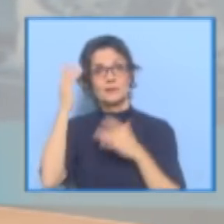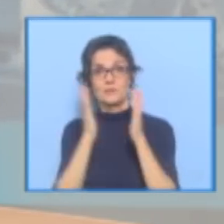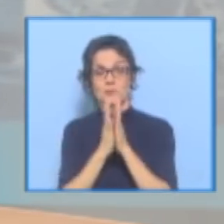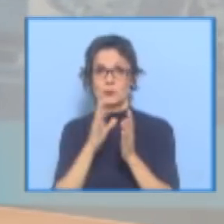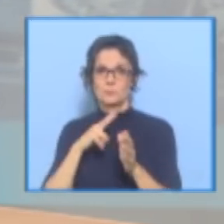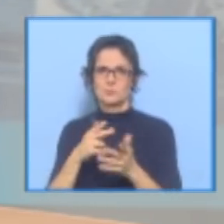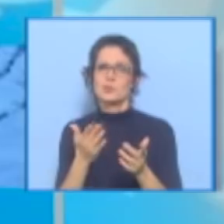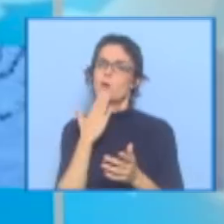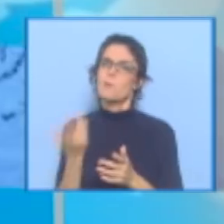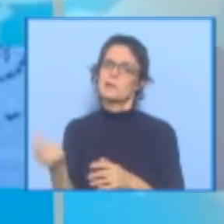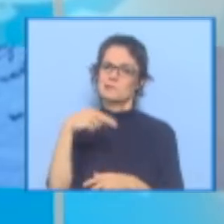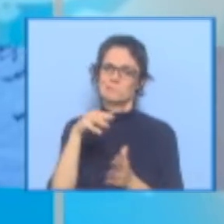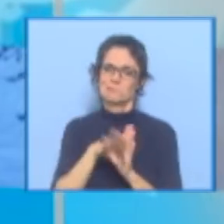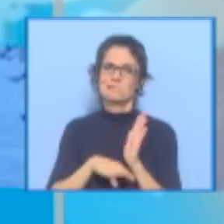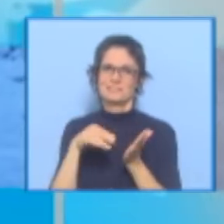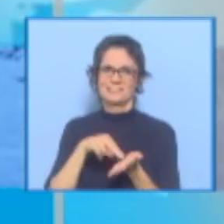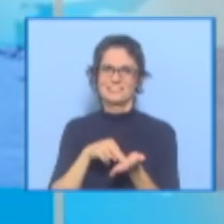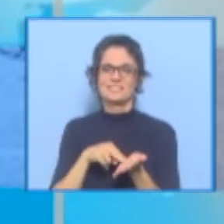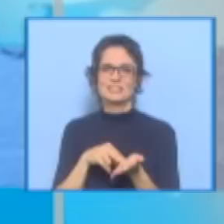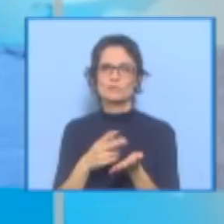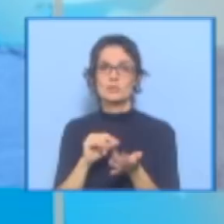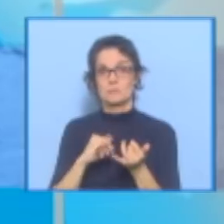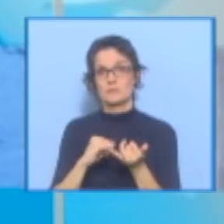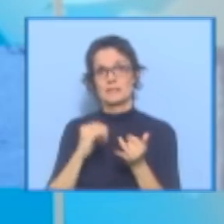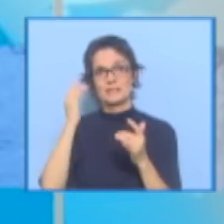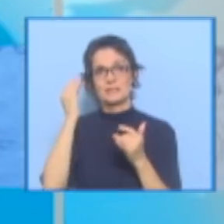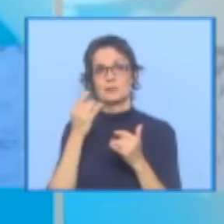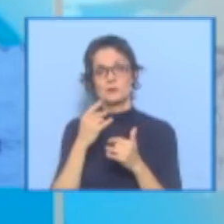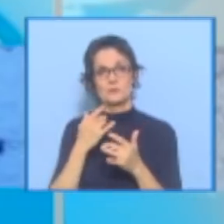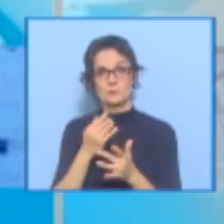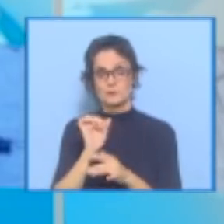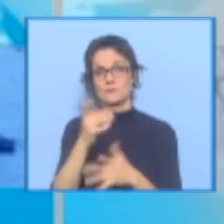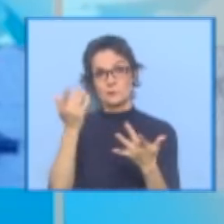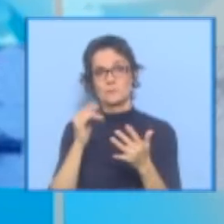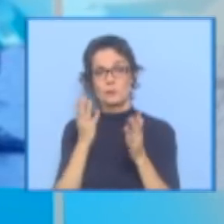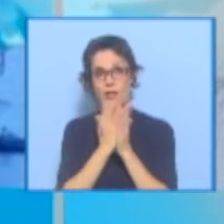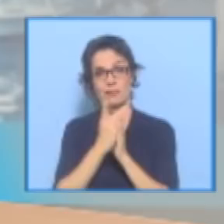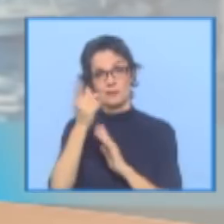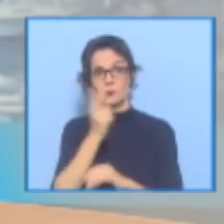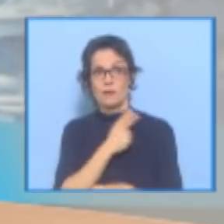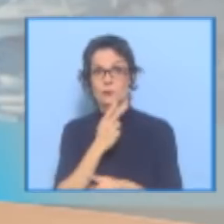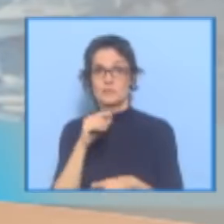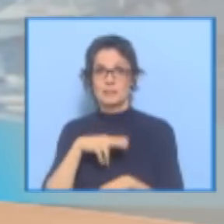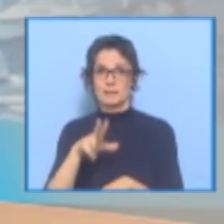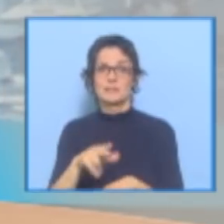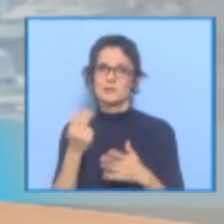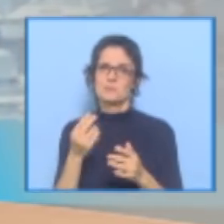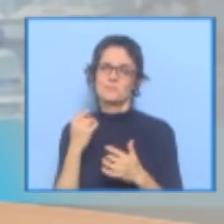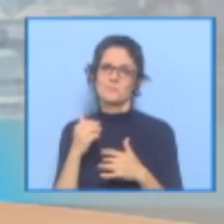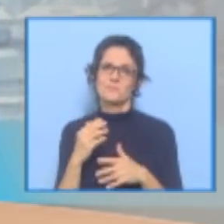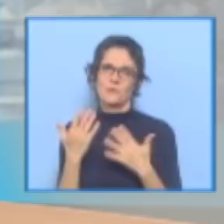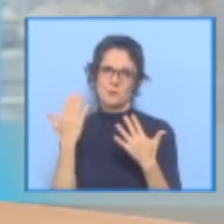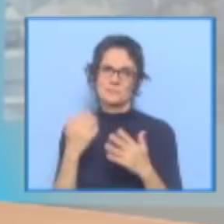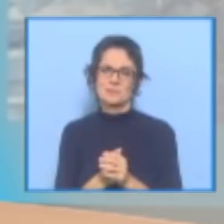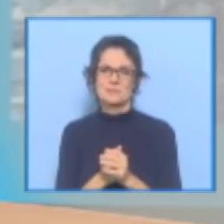por ter estado aqui no programa Eclésia a falar da teologia e da Associação de Estudantes que existe nesta faculdade aqui em Lisboa. E felicidades. Muito